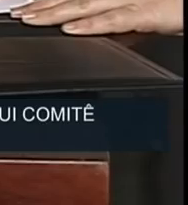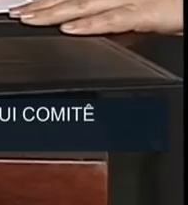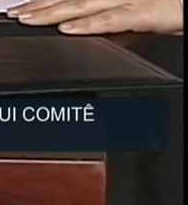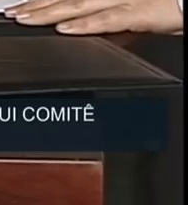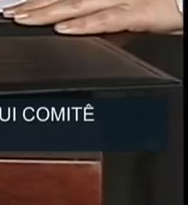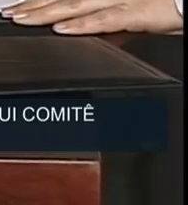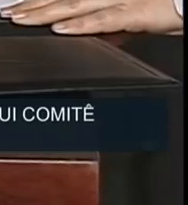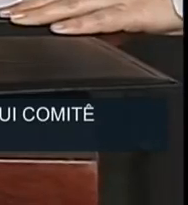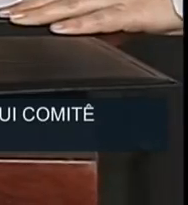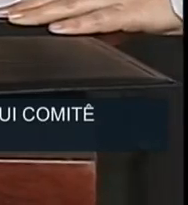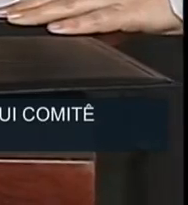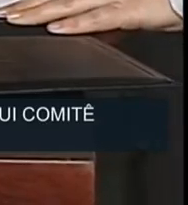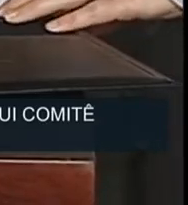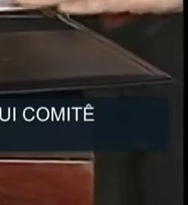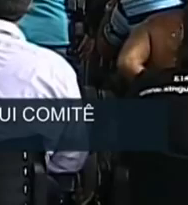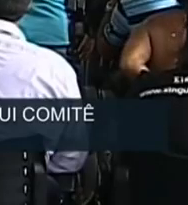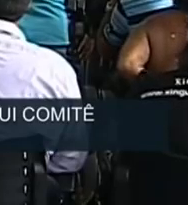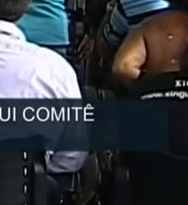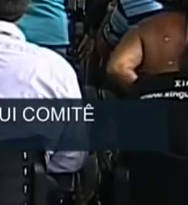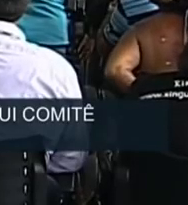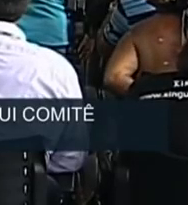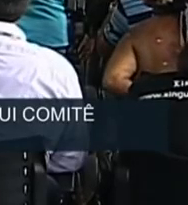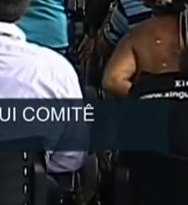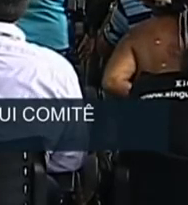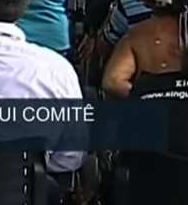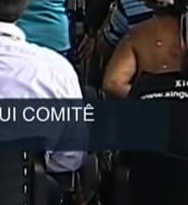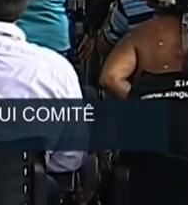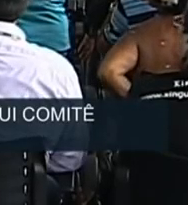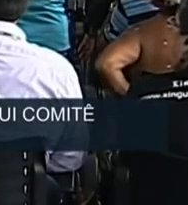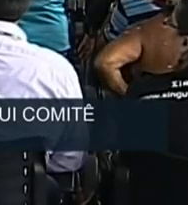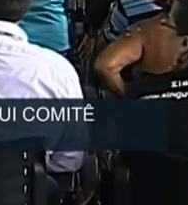Agrário, secretária executiva adjunta, Cláudia Regina Bonalume.